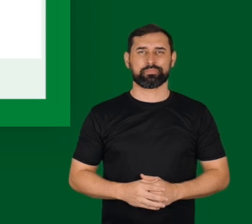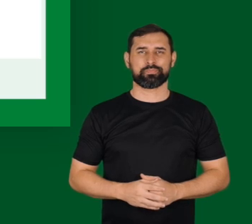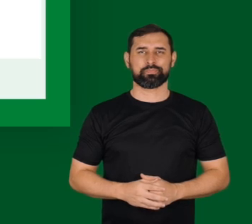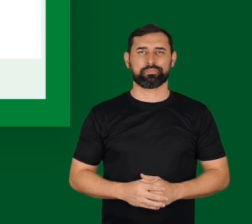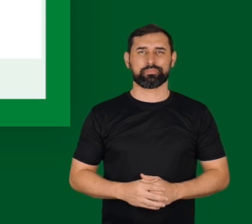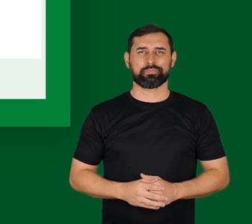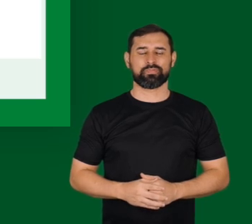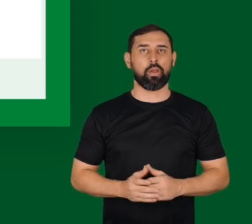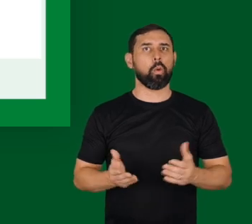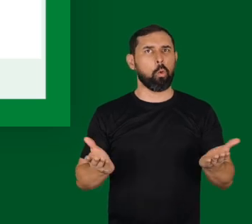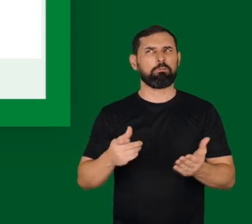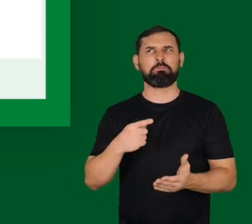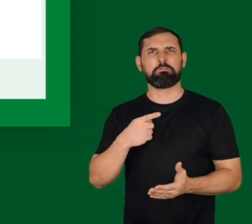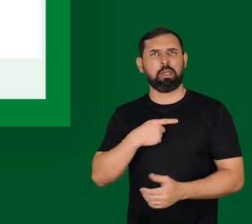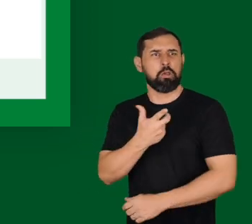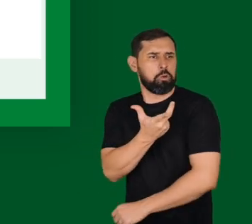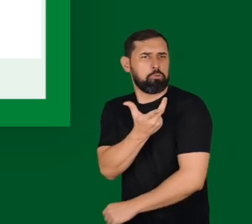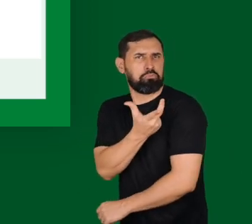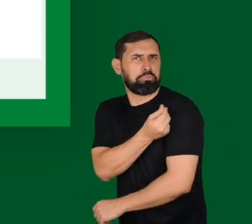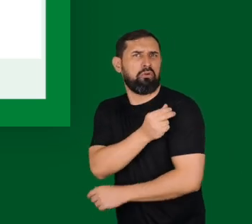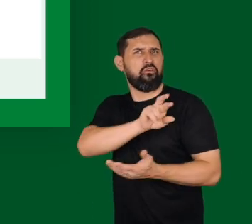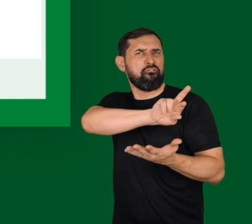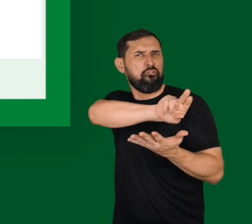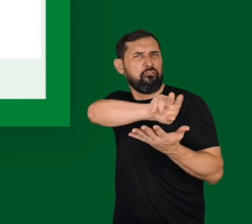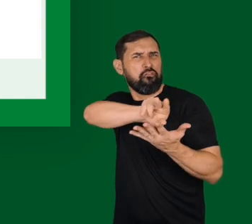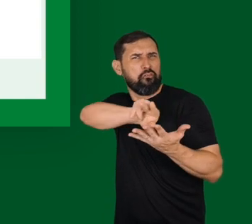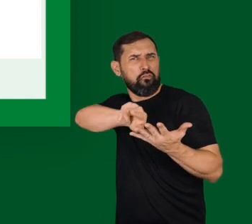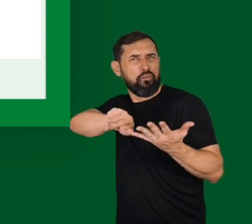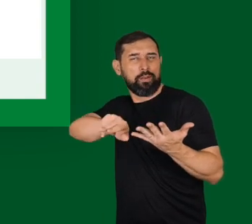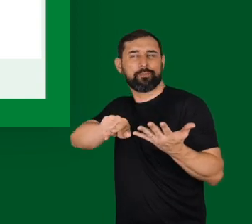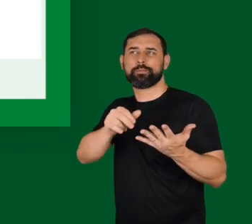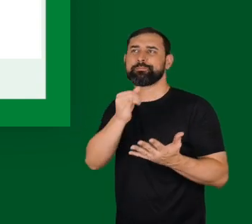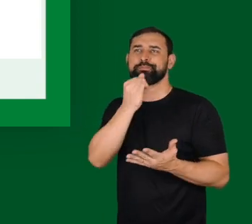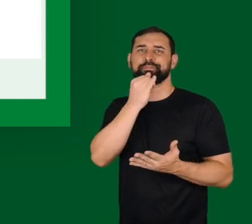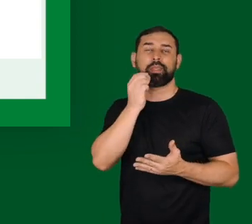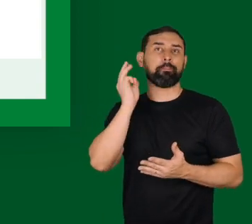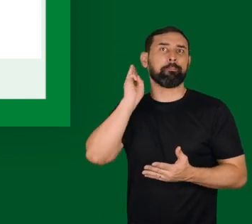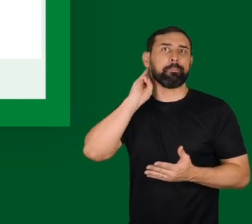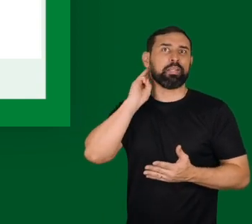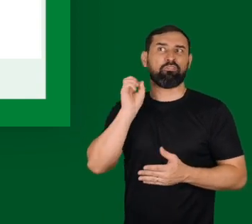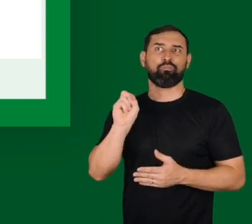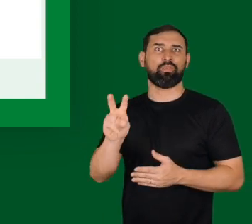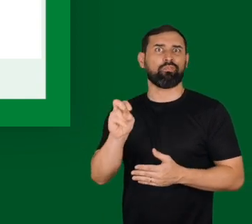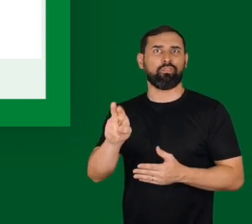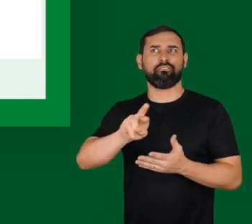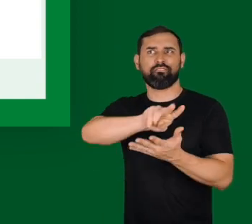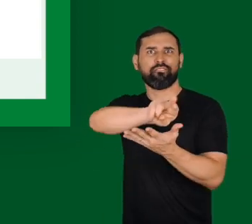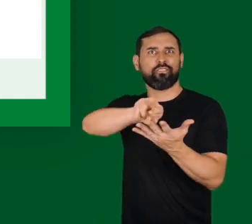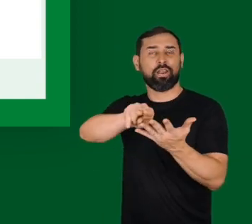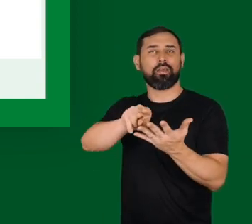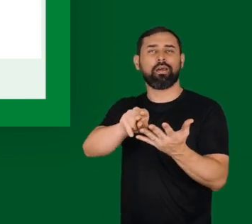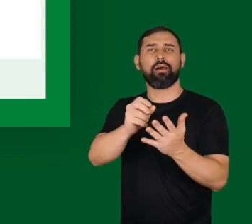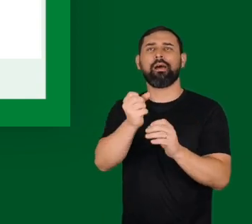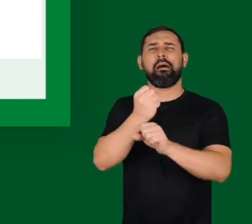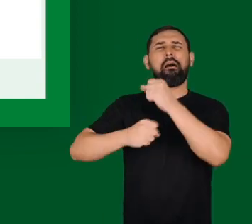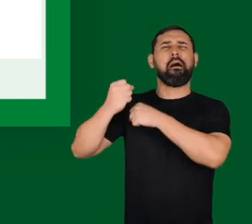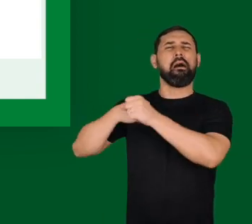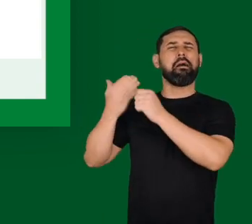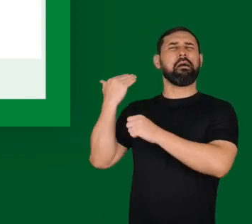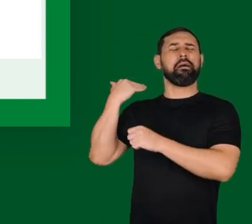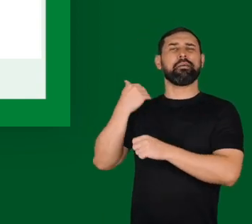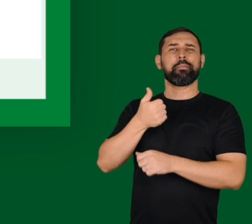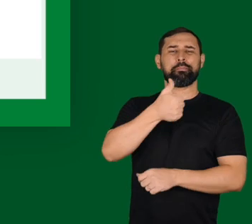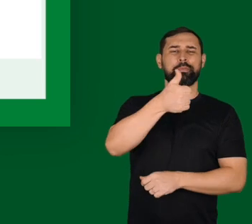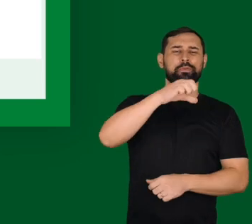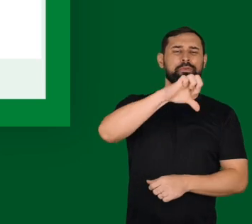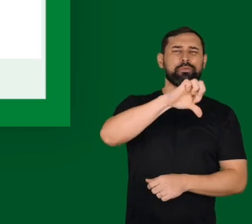Hoje é muito incomum, né, graças a Deus e os adventos das vacinas, a gente tem se deparado com as meningites virais, que eram